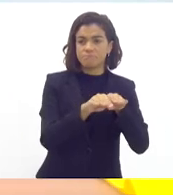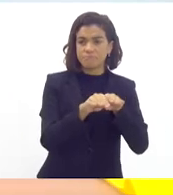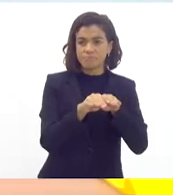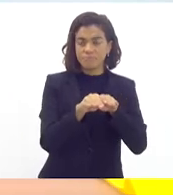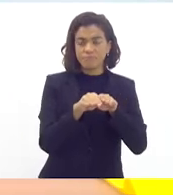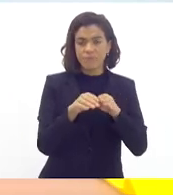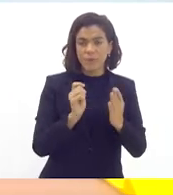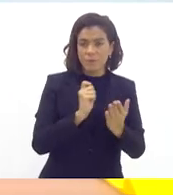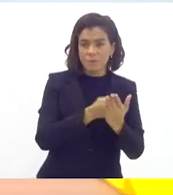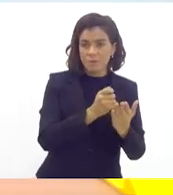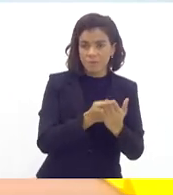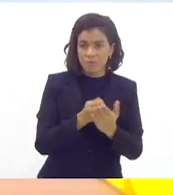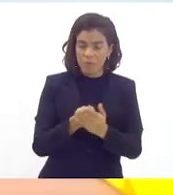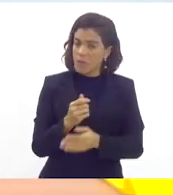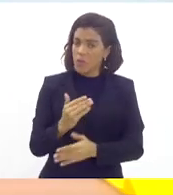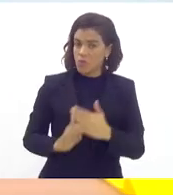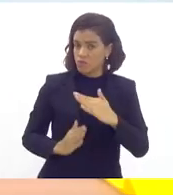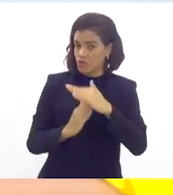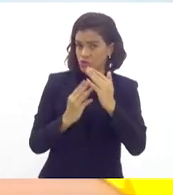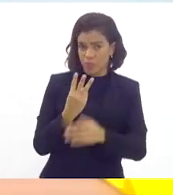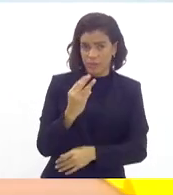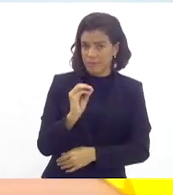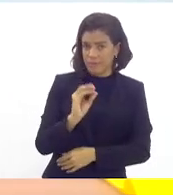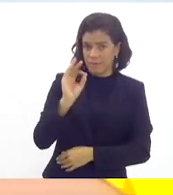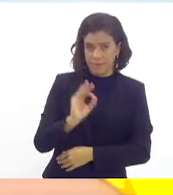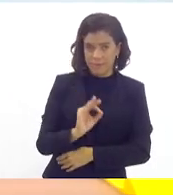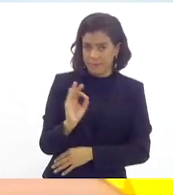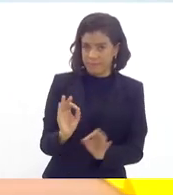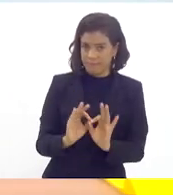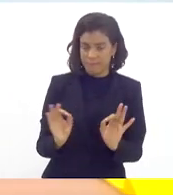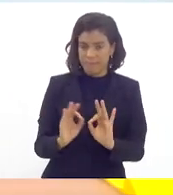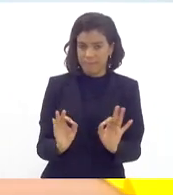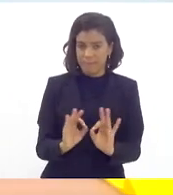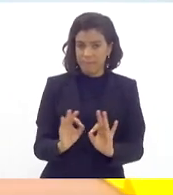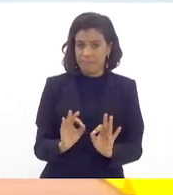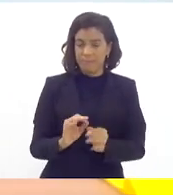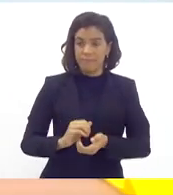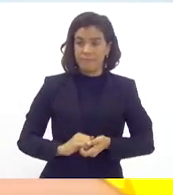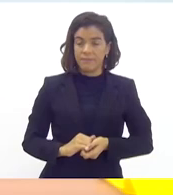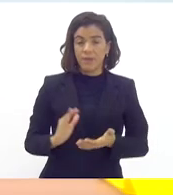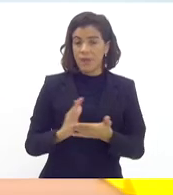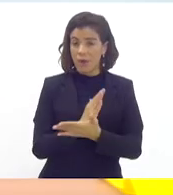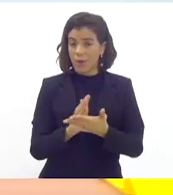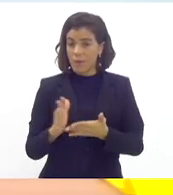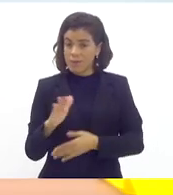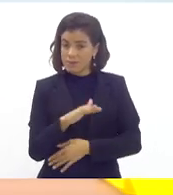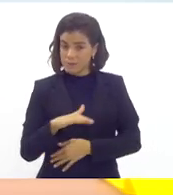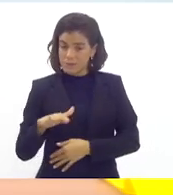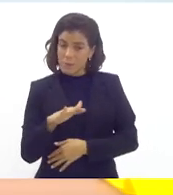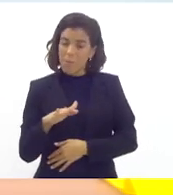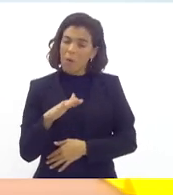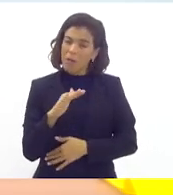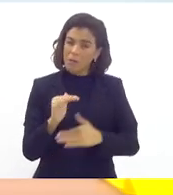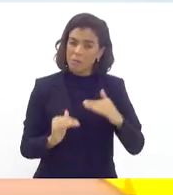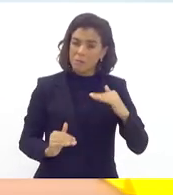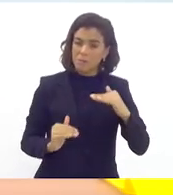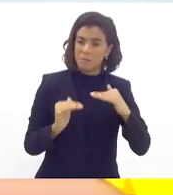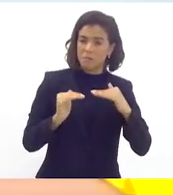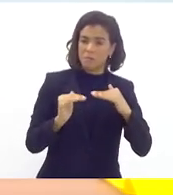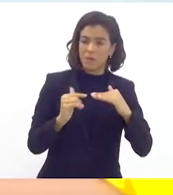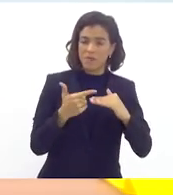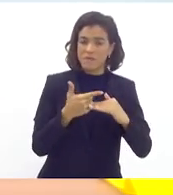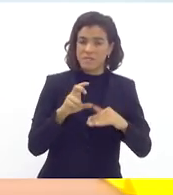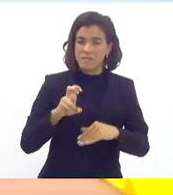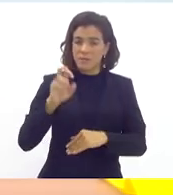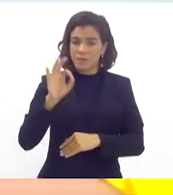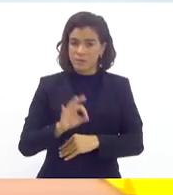do parecer do relator, não chega a 30%, em nenhum caso, em nenhuma hipótese. E, em alguns casos, pode ficar perto dos